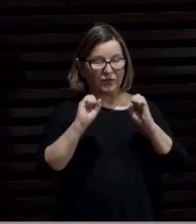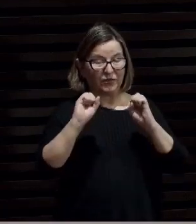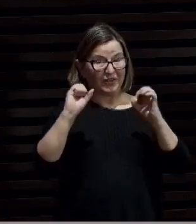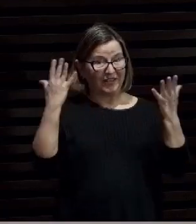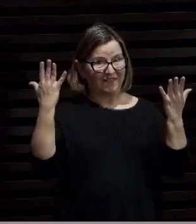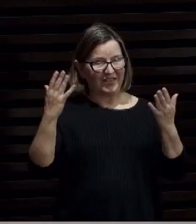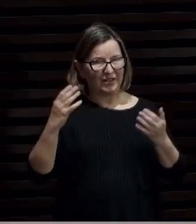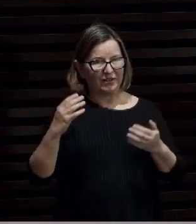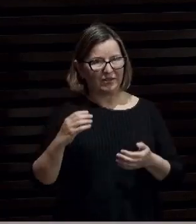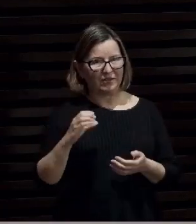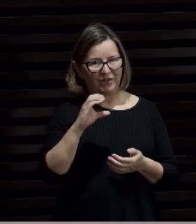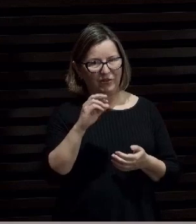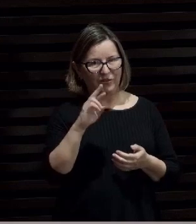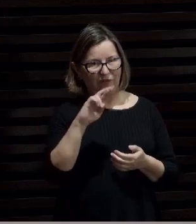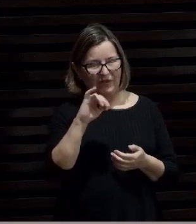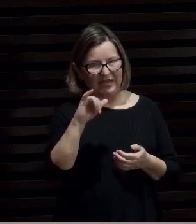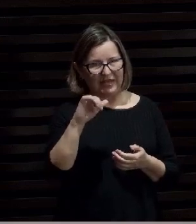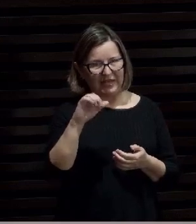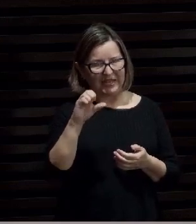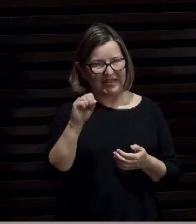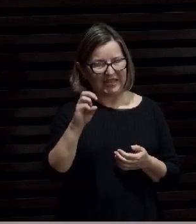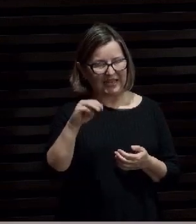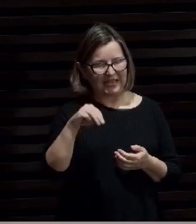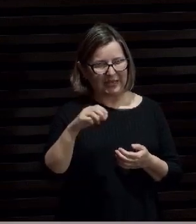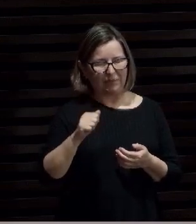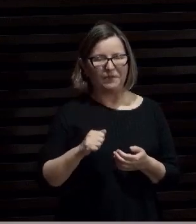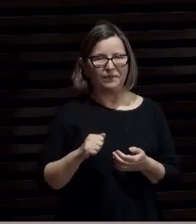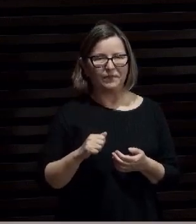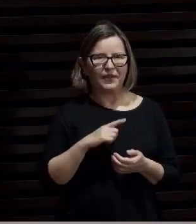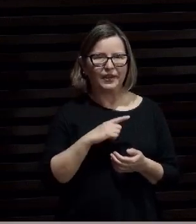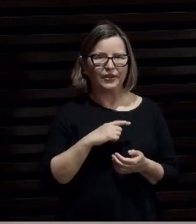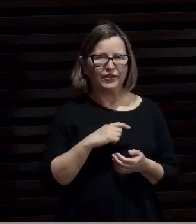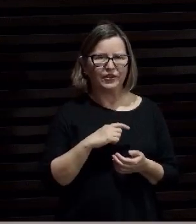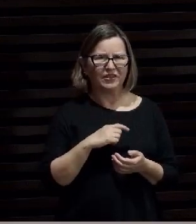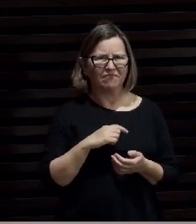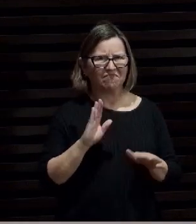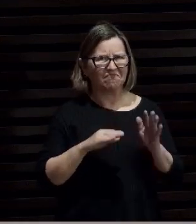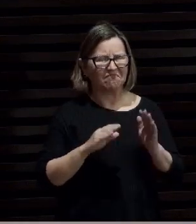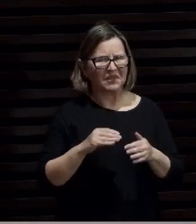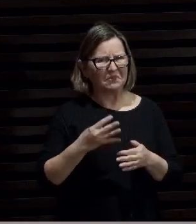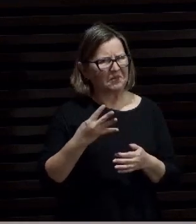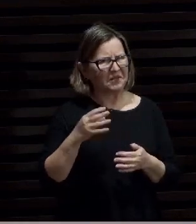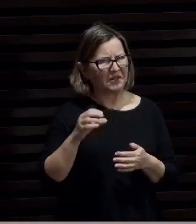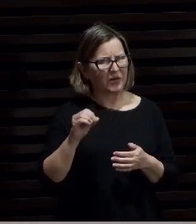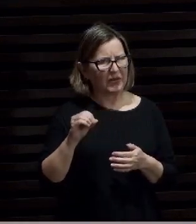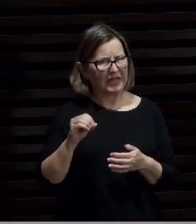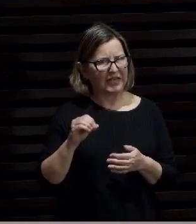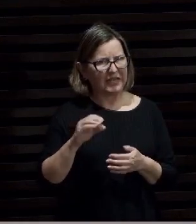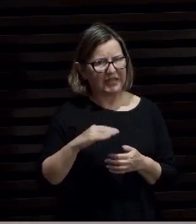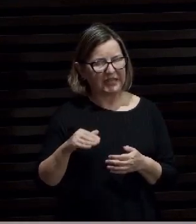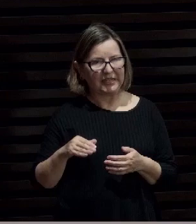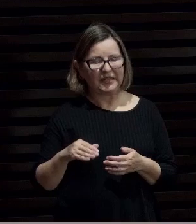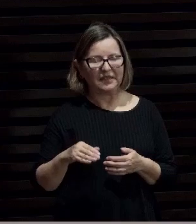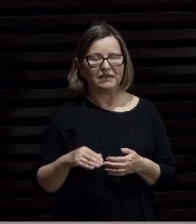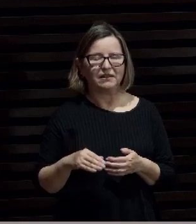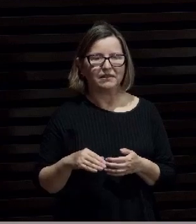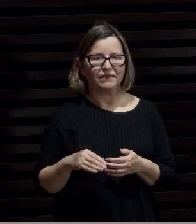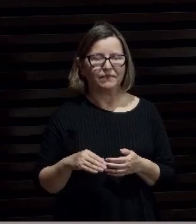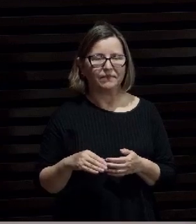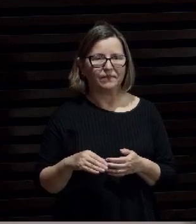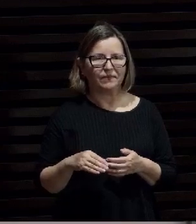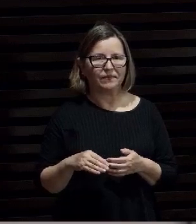e tinha lá umas 30 ou 40 crianças, e o padre num determinado momento, a assembleia cheia como a